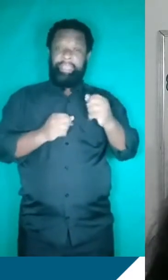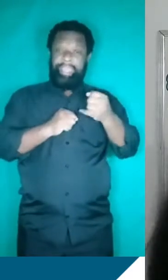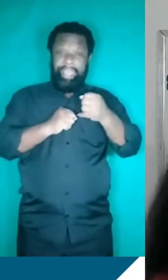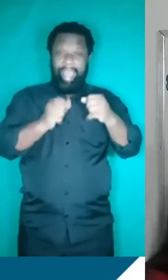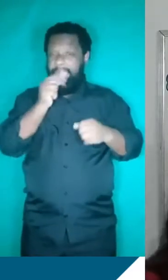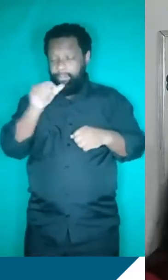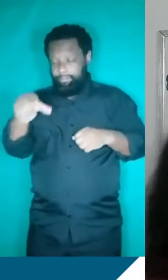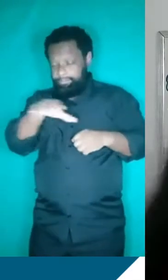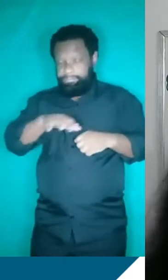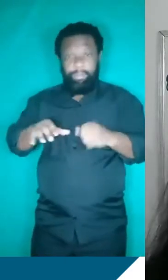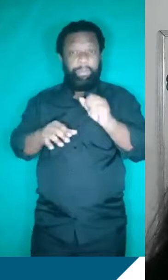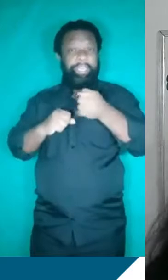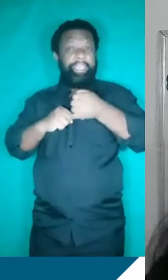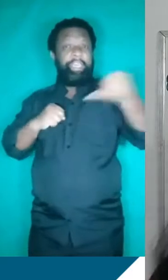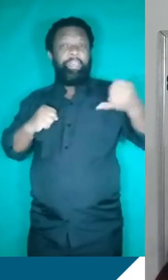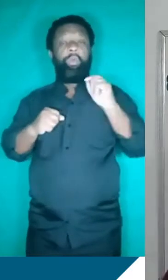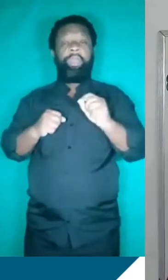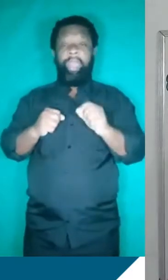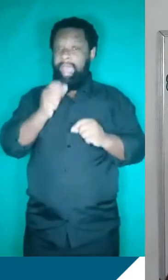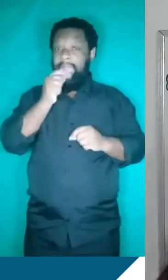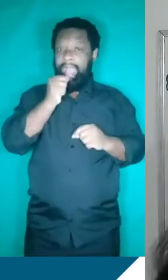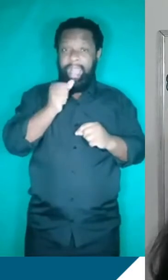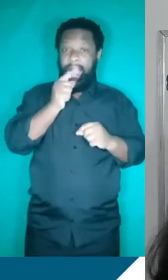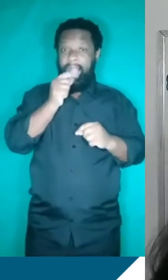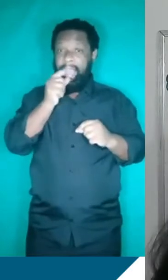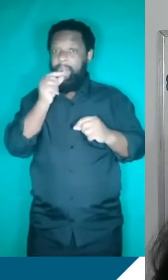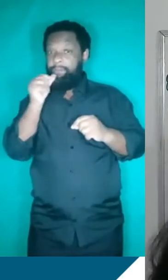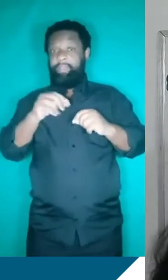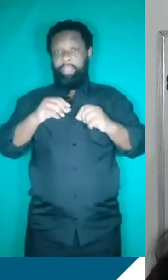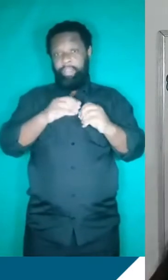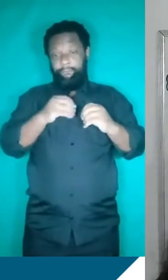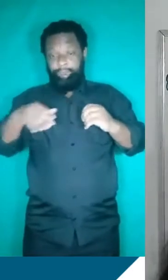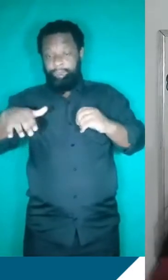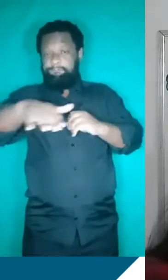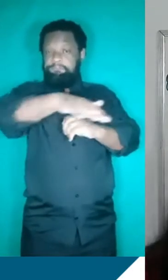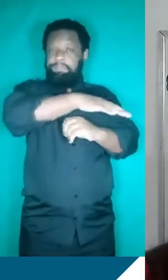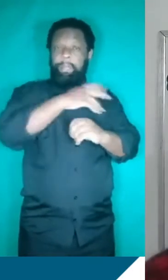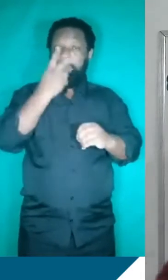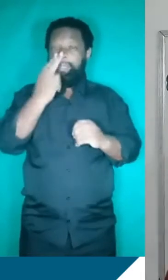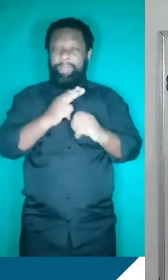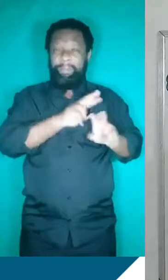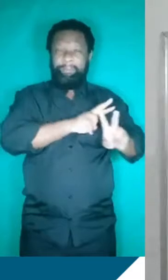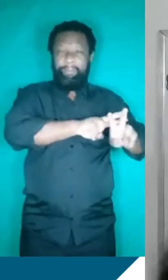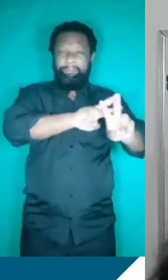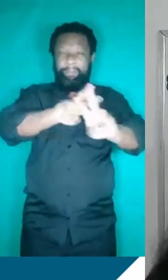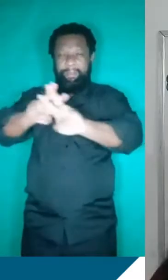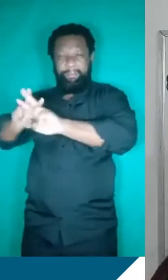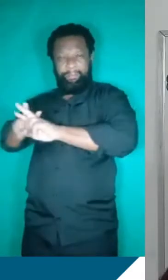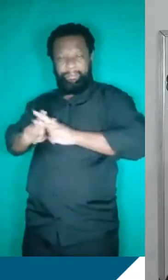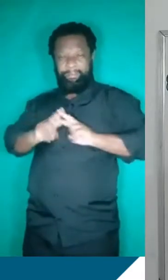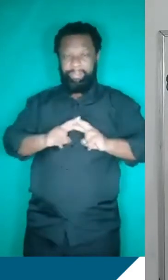tem íons em água, é o seguinte, a água se posicionar em volta desses íons, formando como se fossem gaiolas. Então